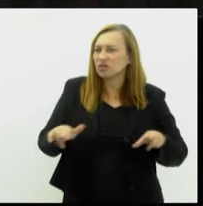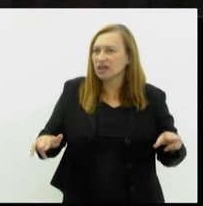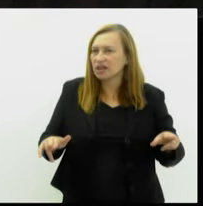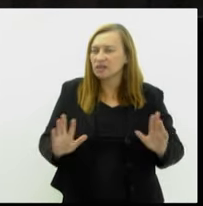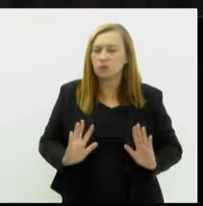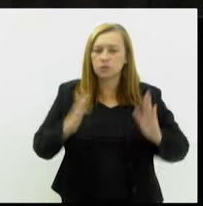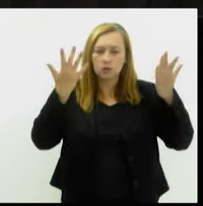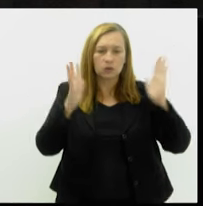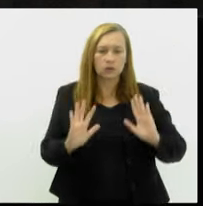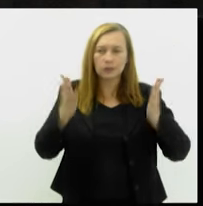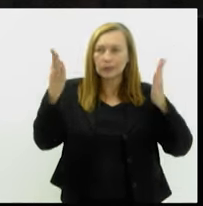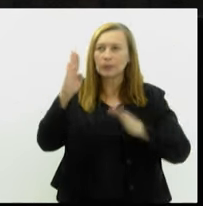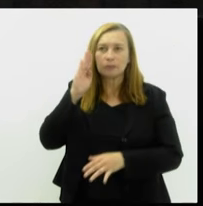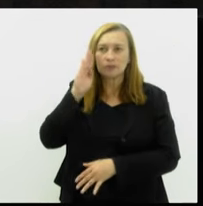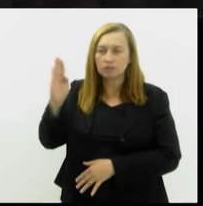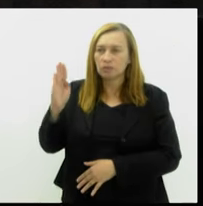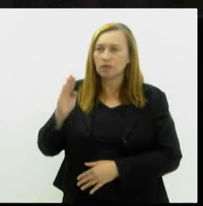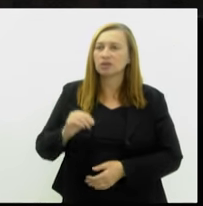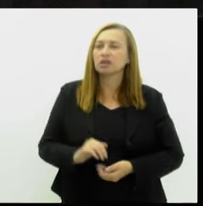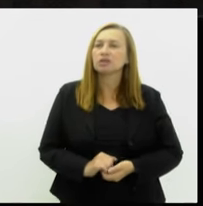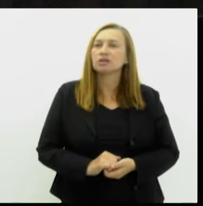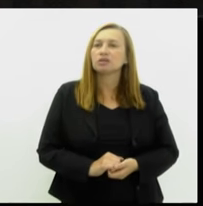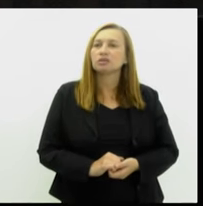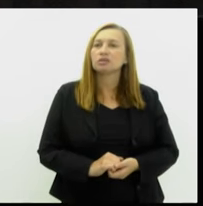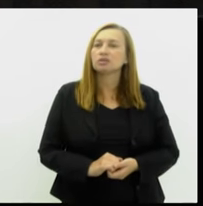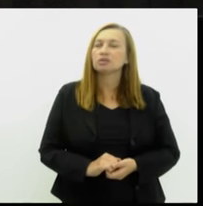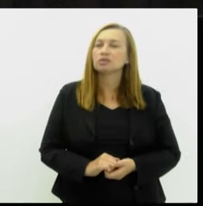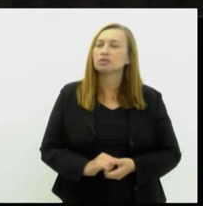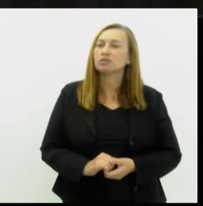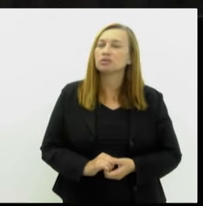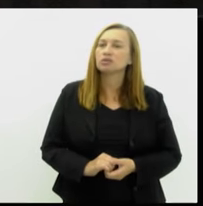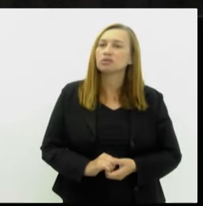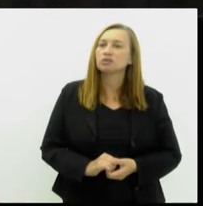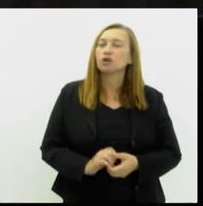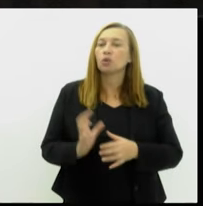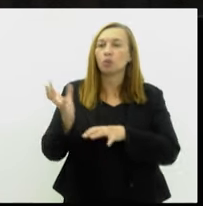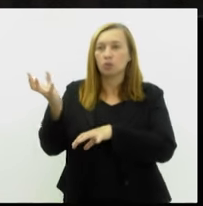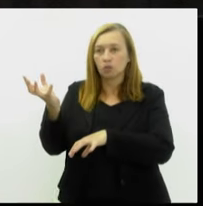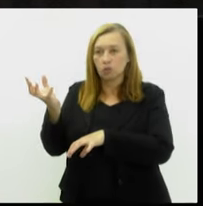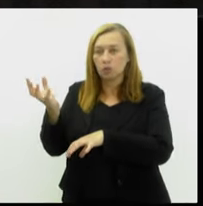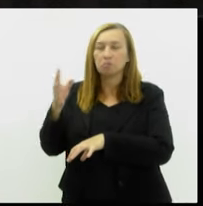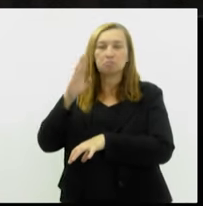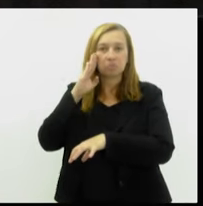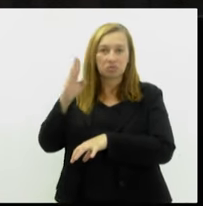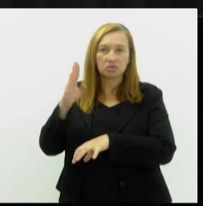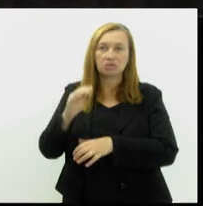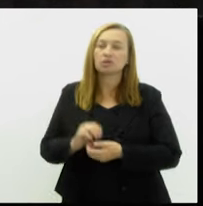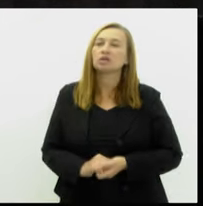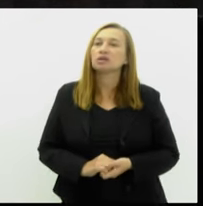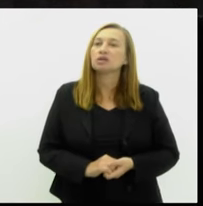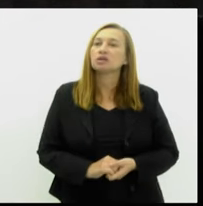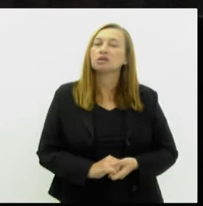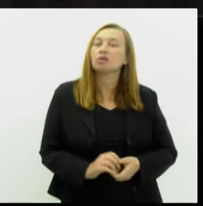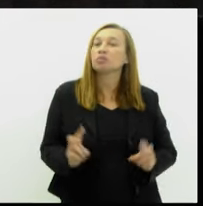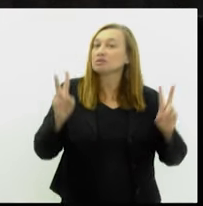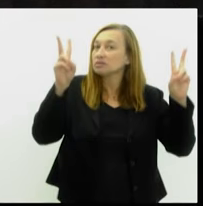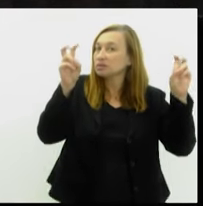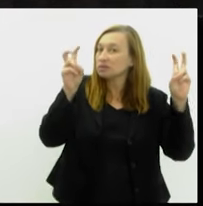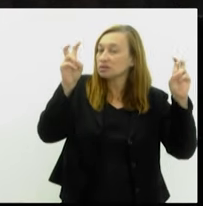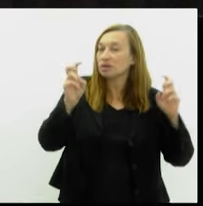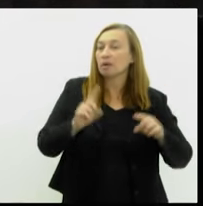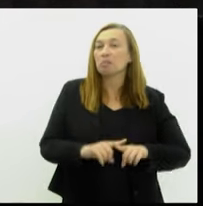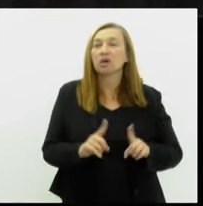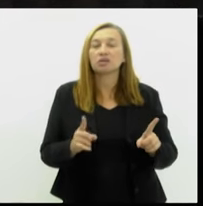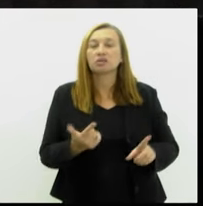comemorações, principalmente no Congresso Nacional, né? Exposições sobre esse tema, mas